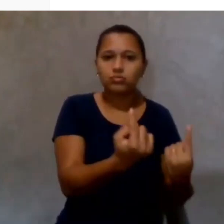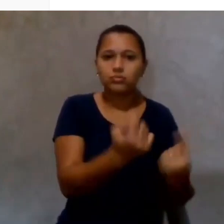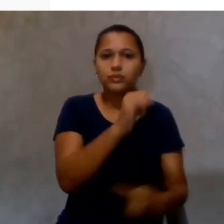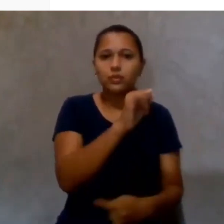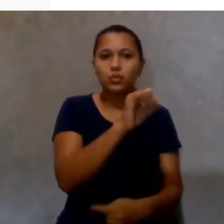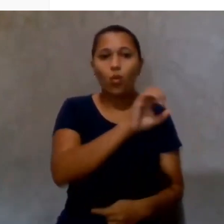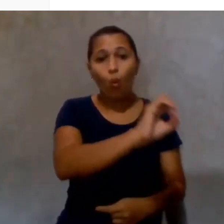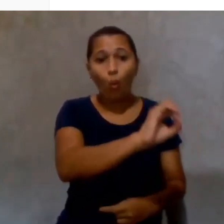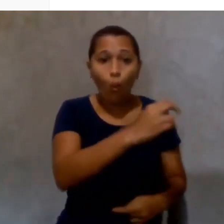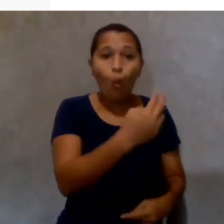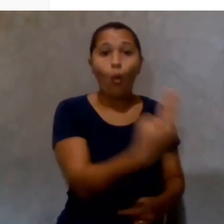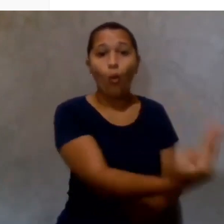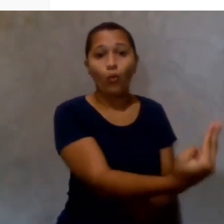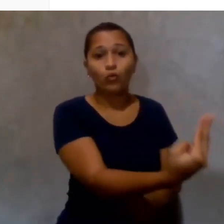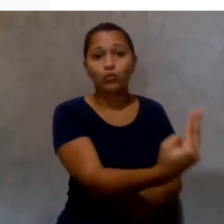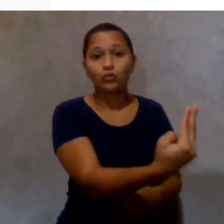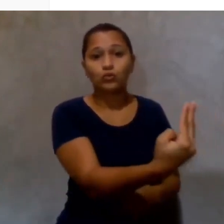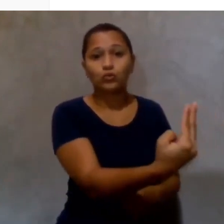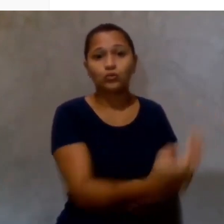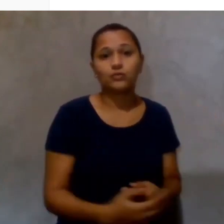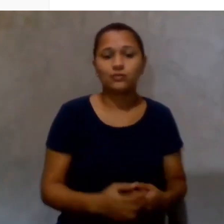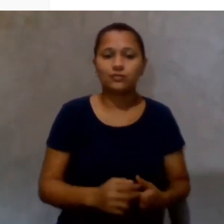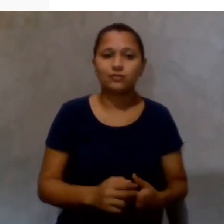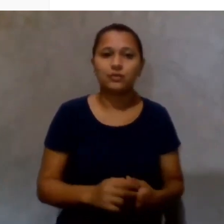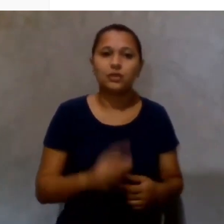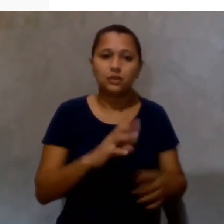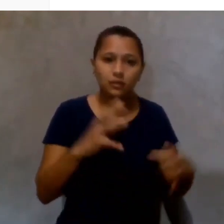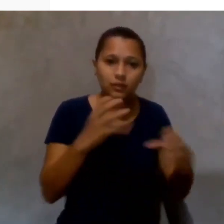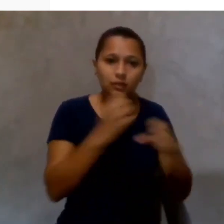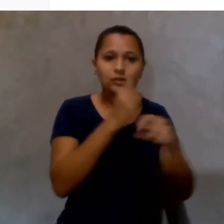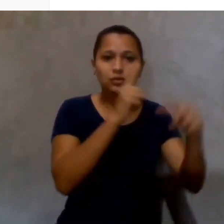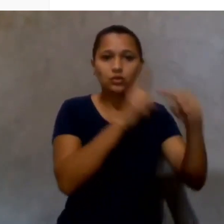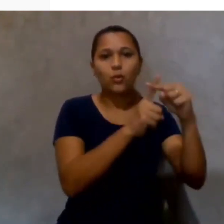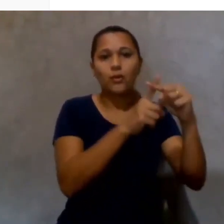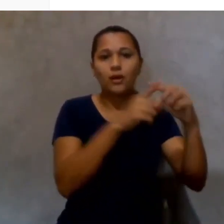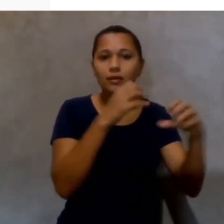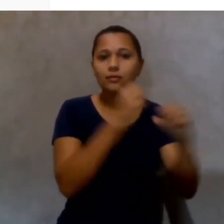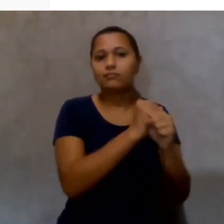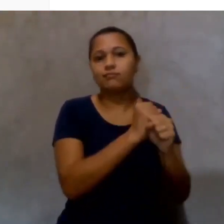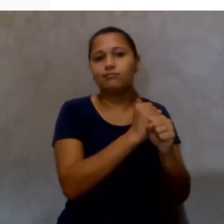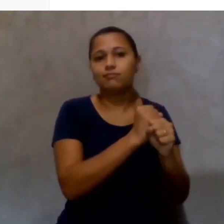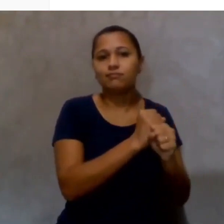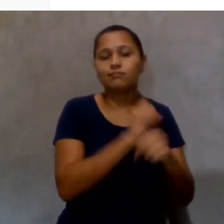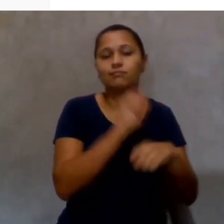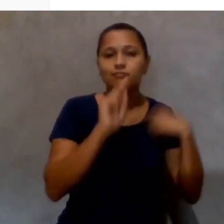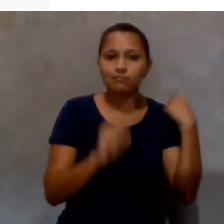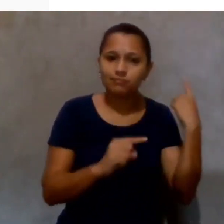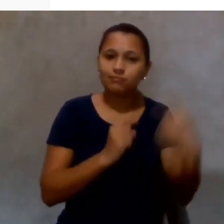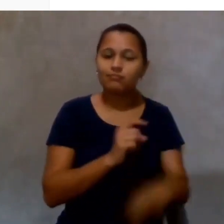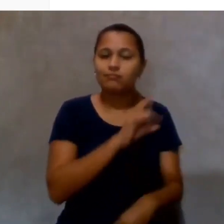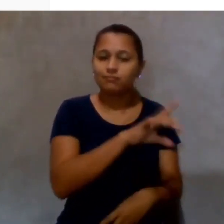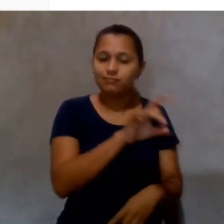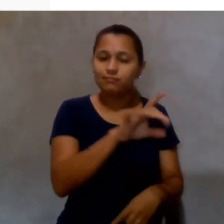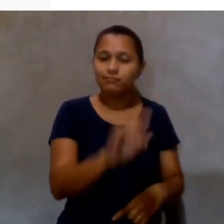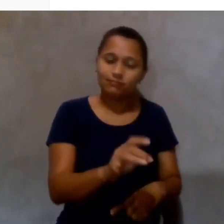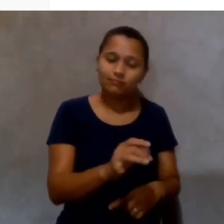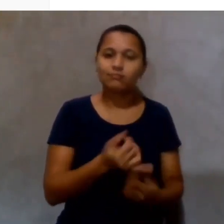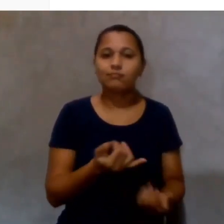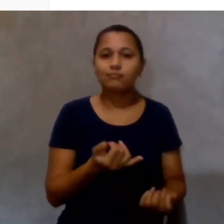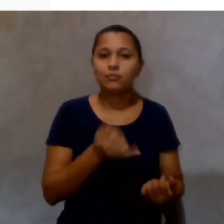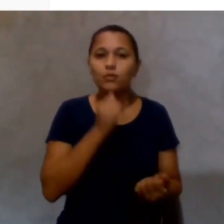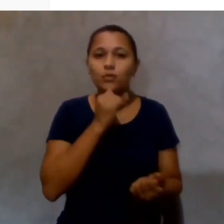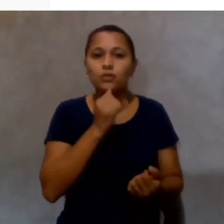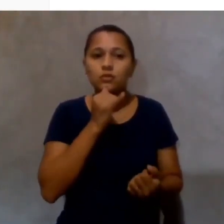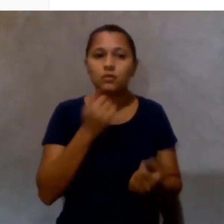pelo conectivo ou. Nesse caso, eu vou somar as probabilidades que foi encontrada em cada situação,